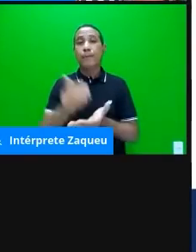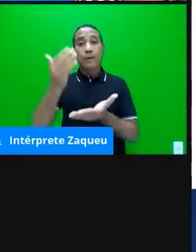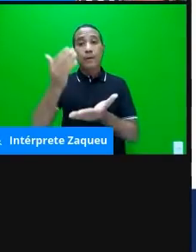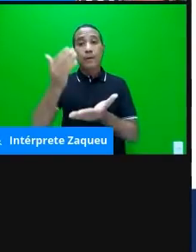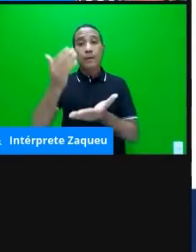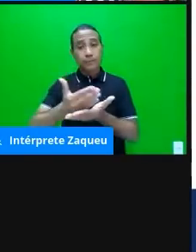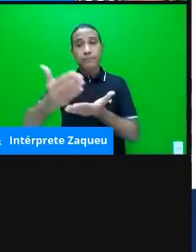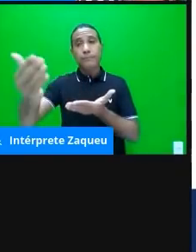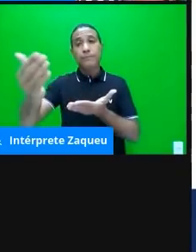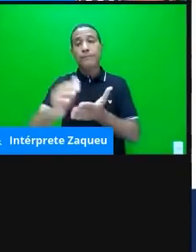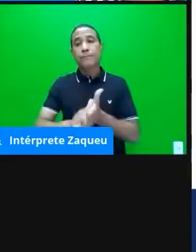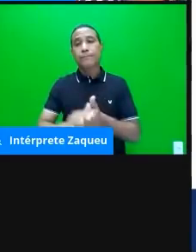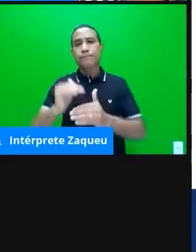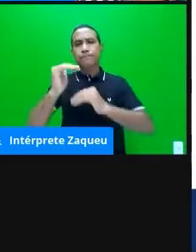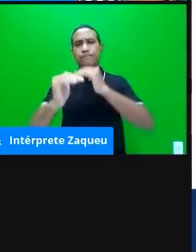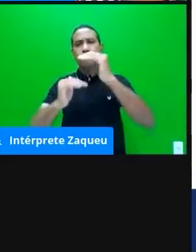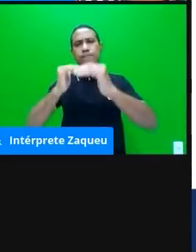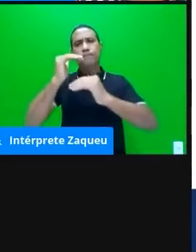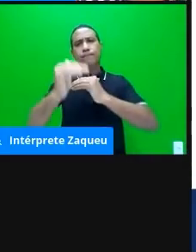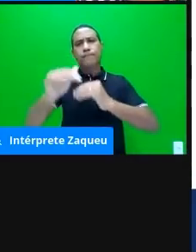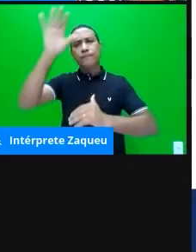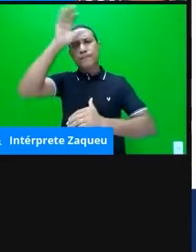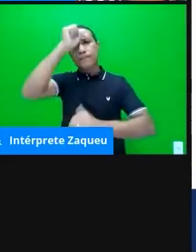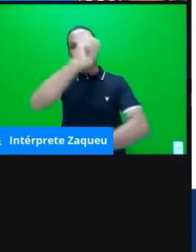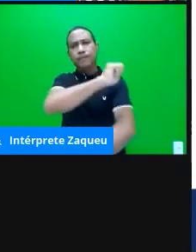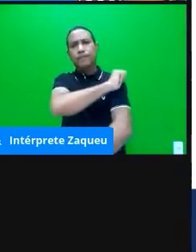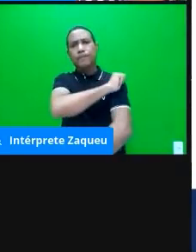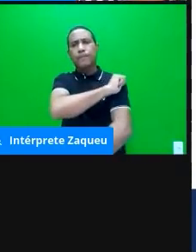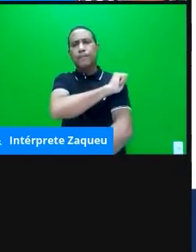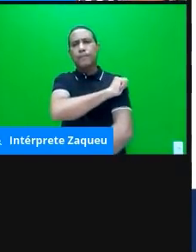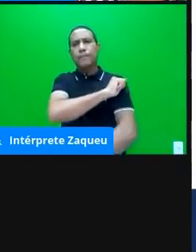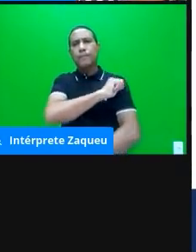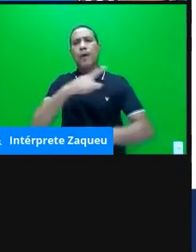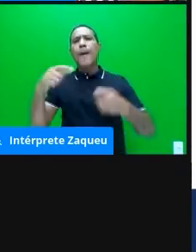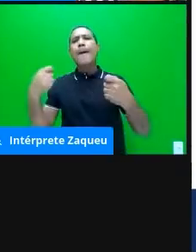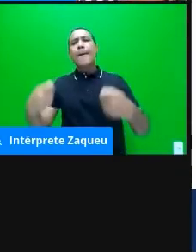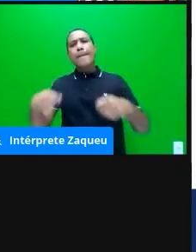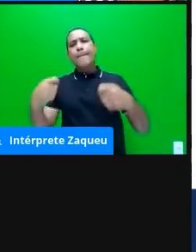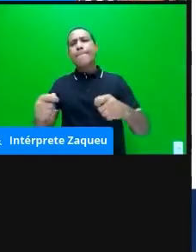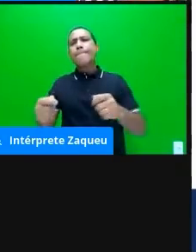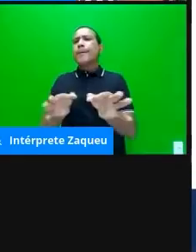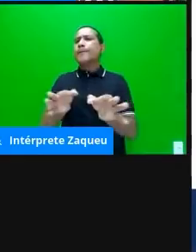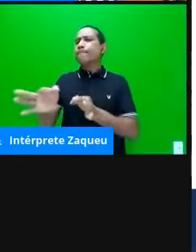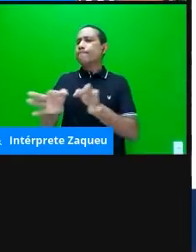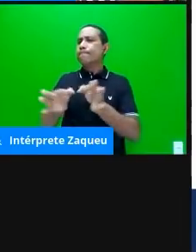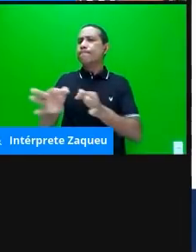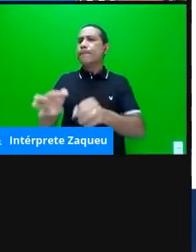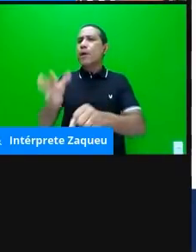no processo de aprendizagem dos alunos, foi preciso reorganizar as